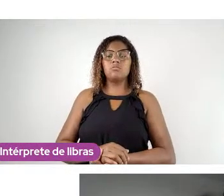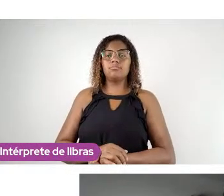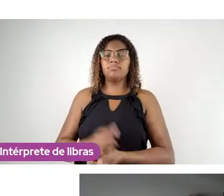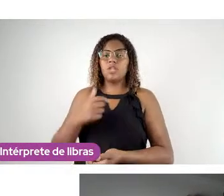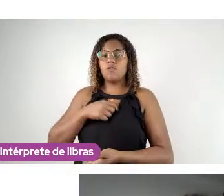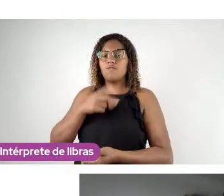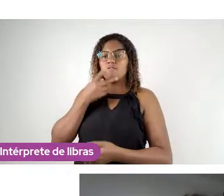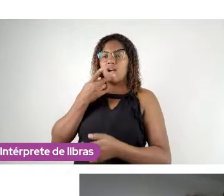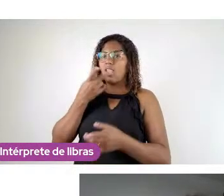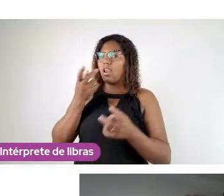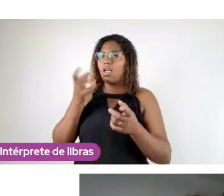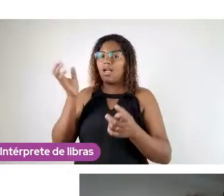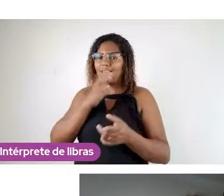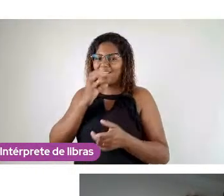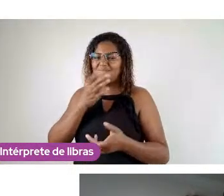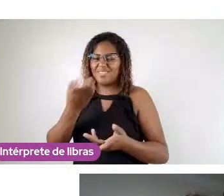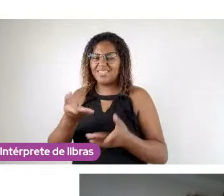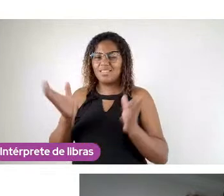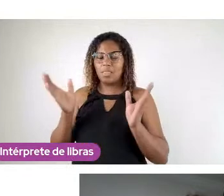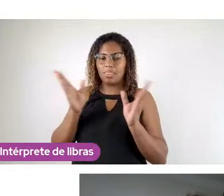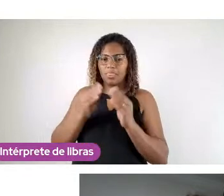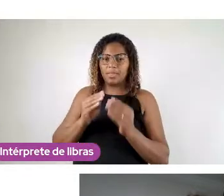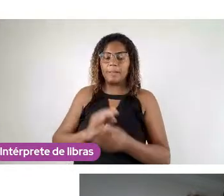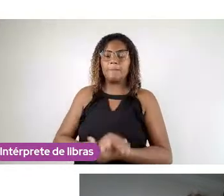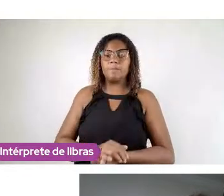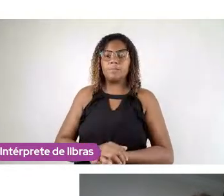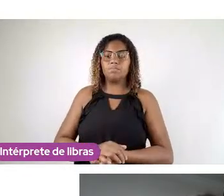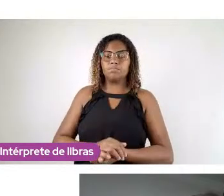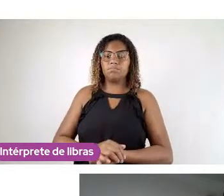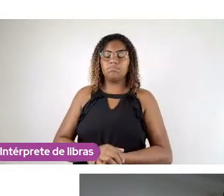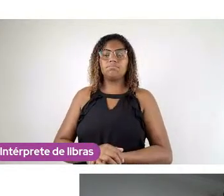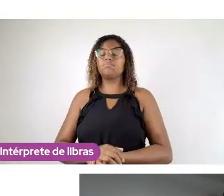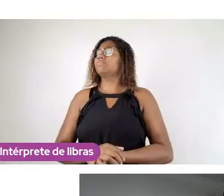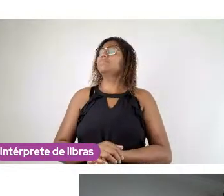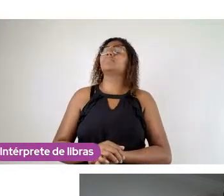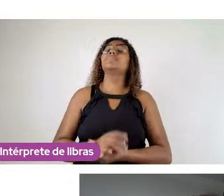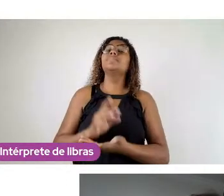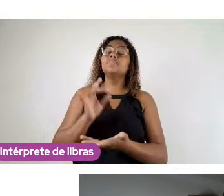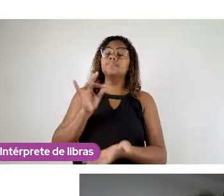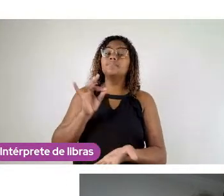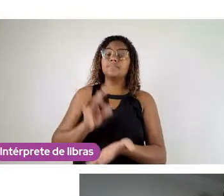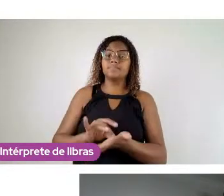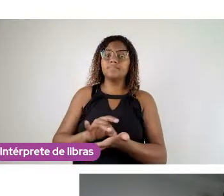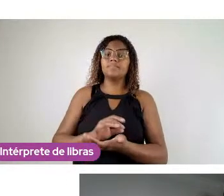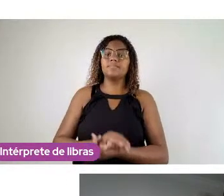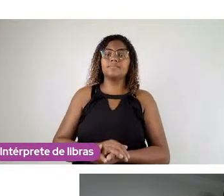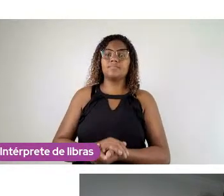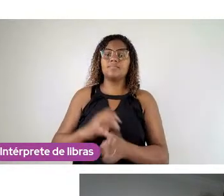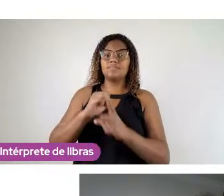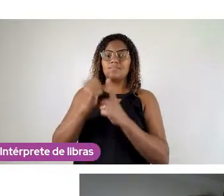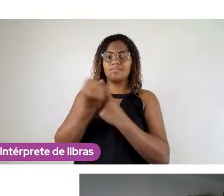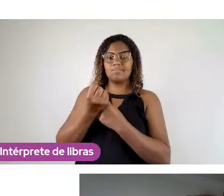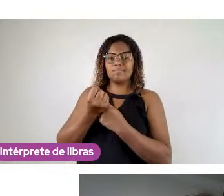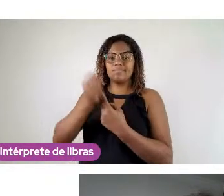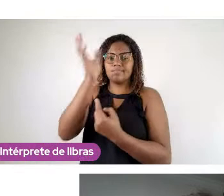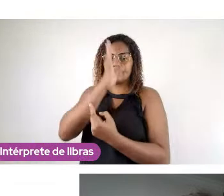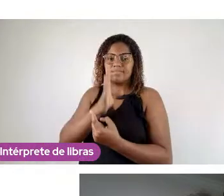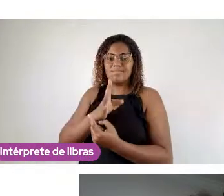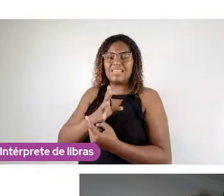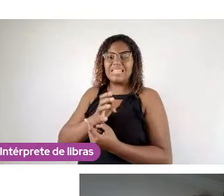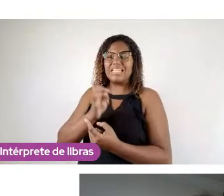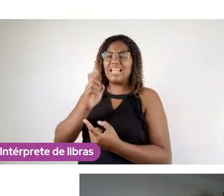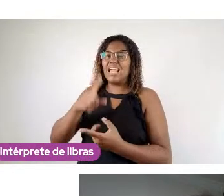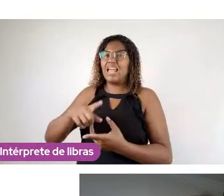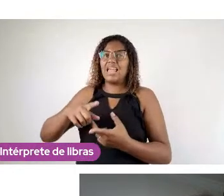nos meus comentários, né? De fato, a sociedade brasileira está bastante distante, né, dos